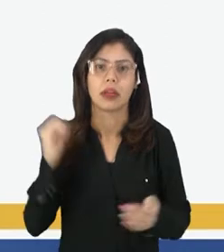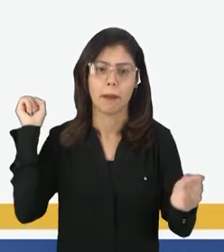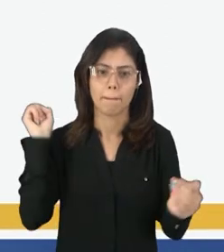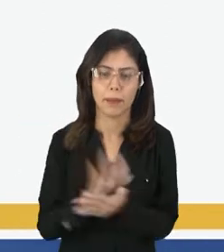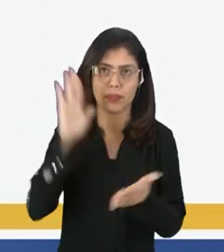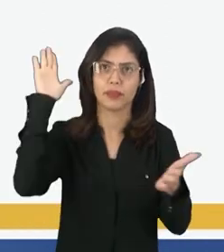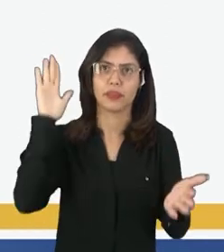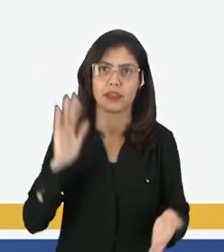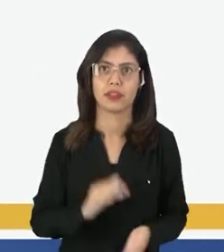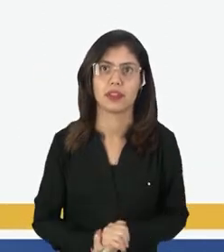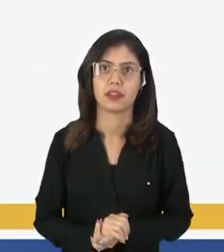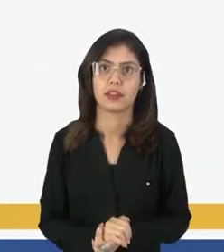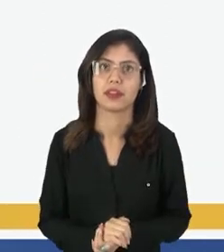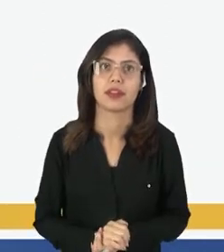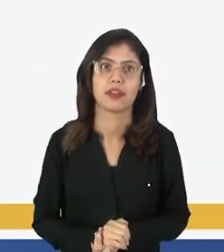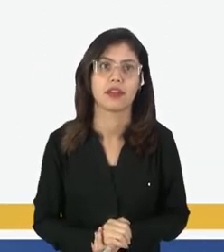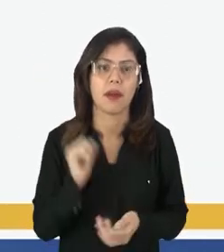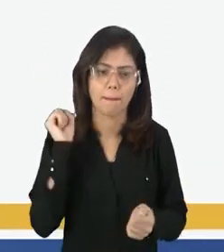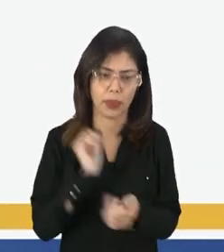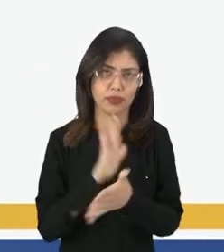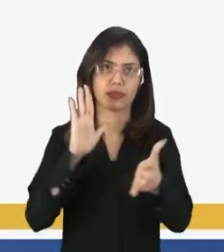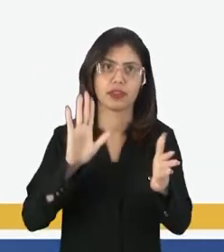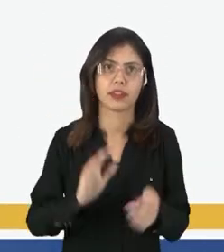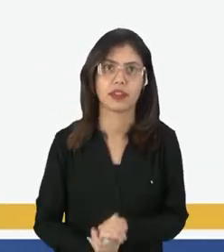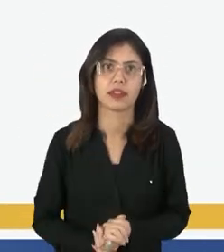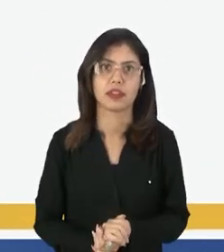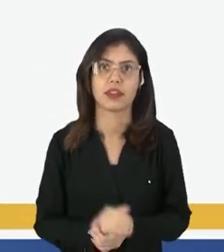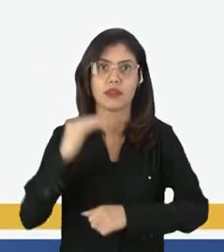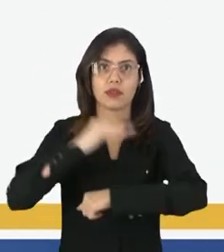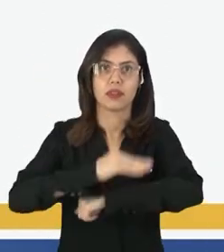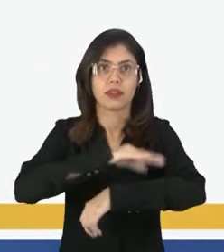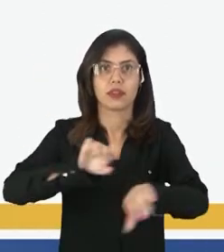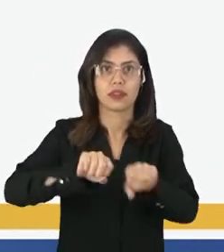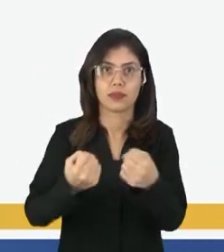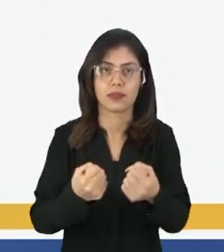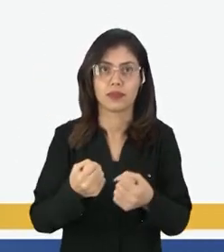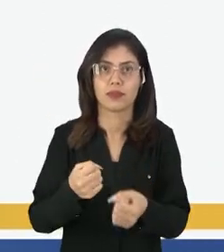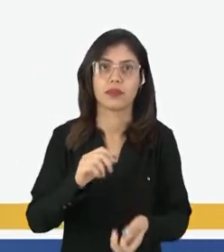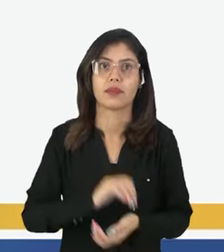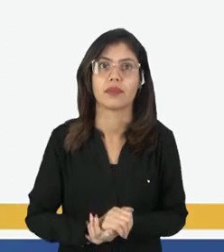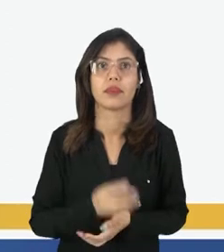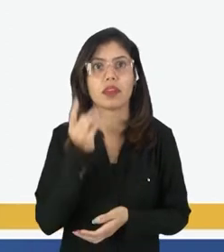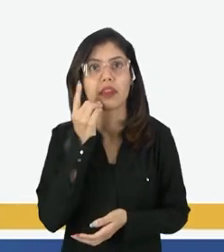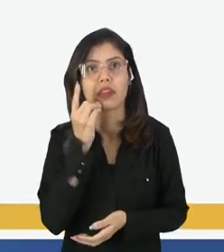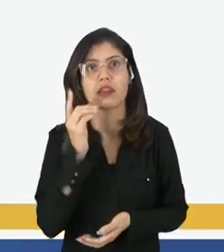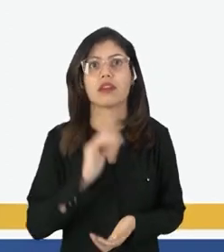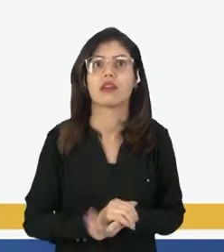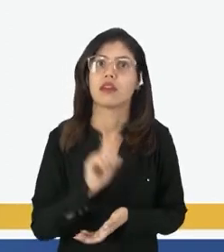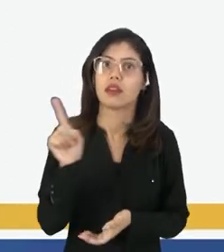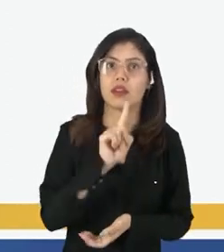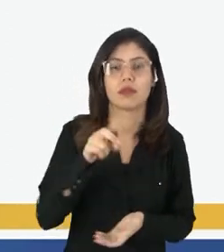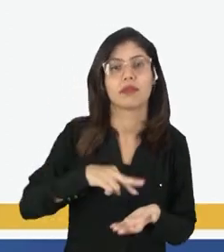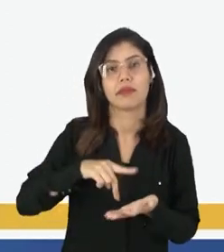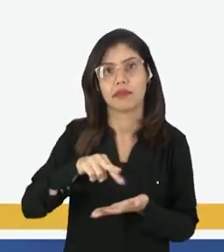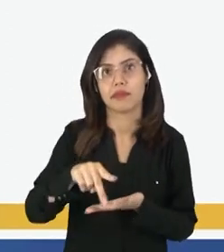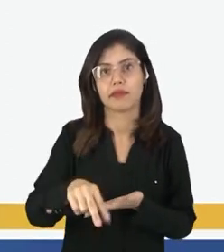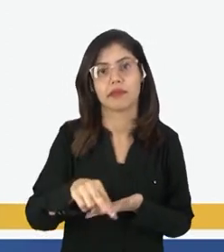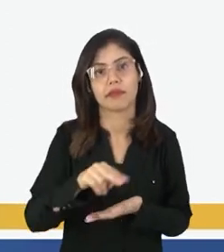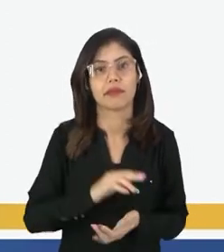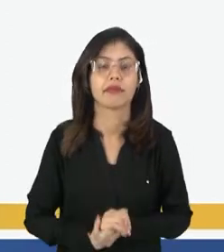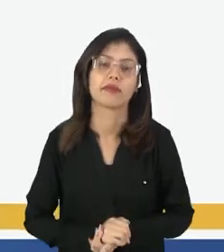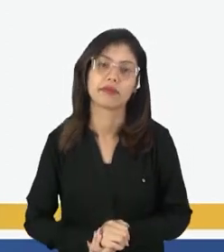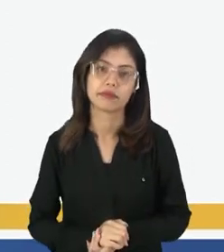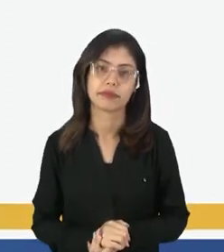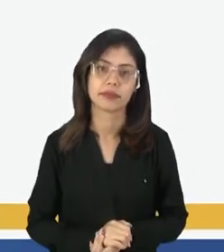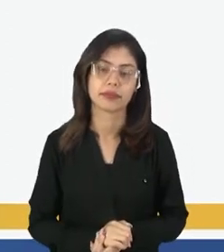sapo se estatelou em cima dele posso aí o saco quebrou a coluna e desse dia em diante não dou mais